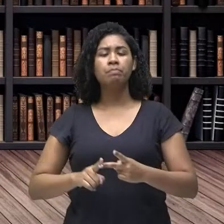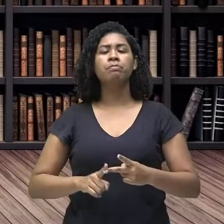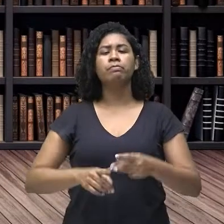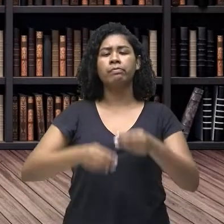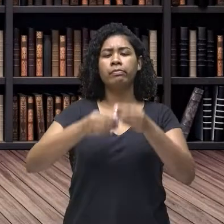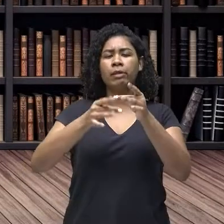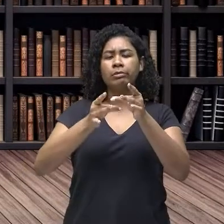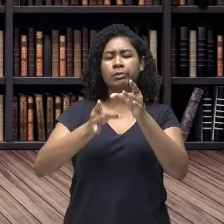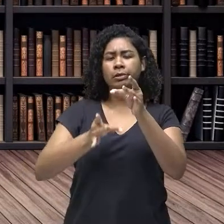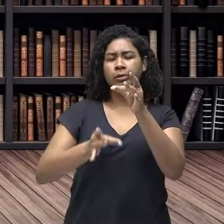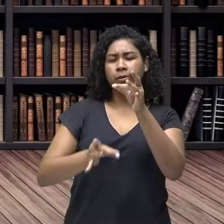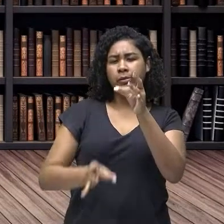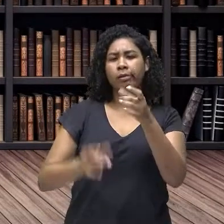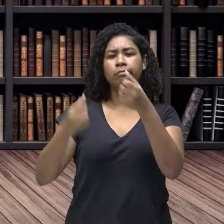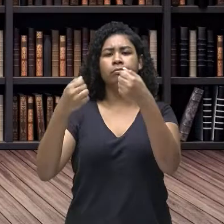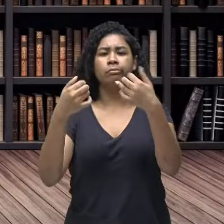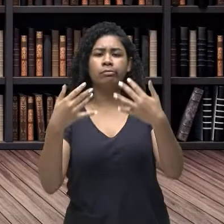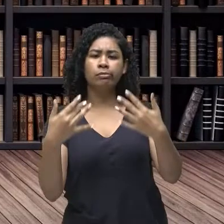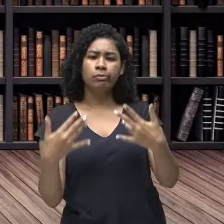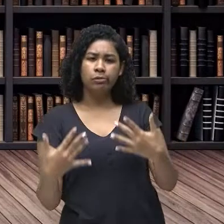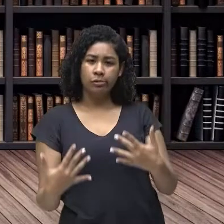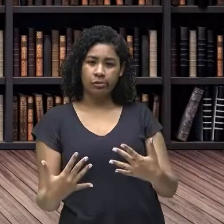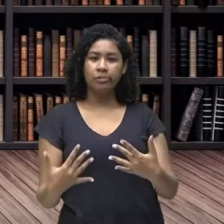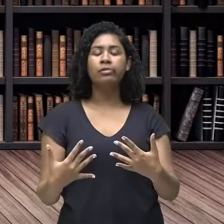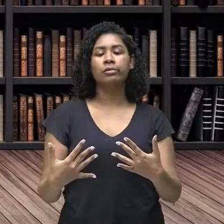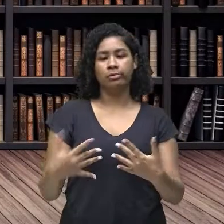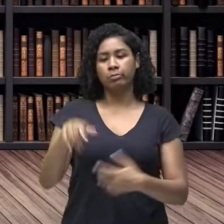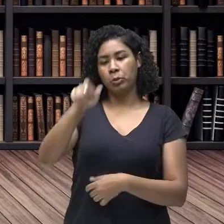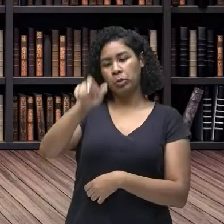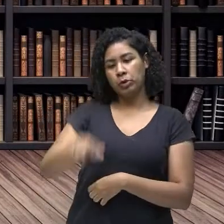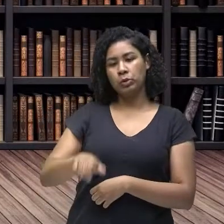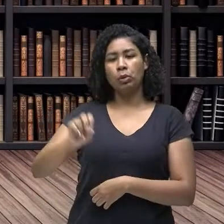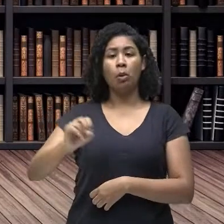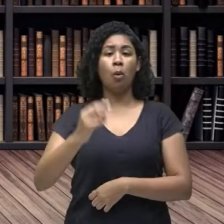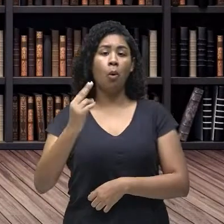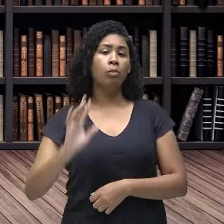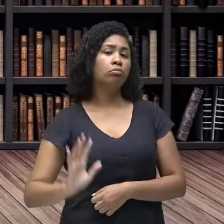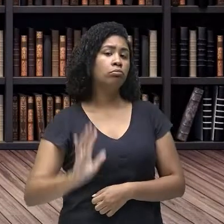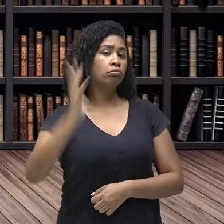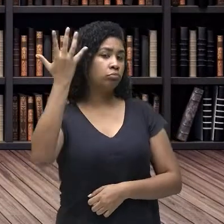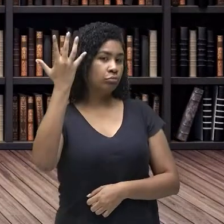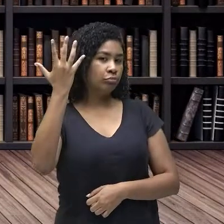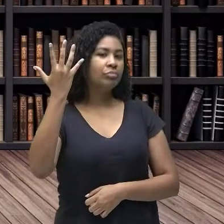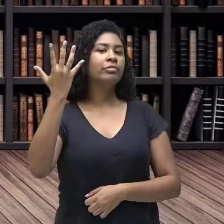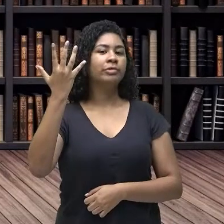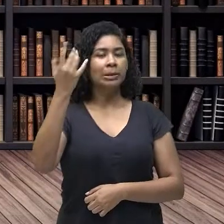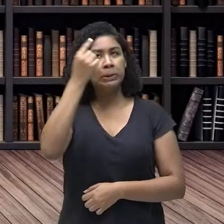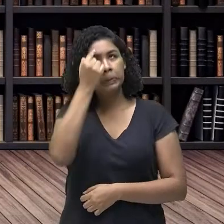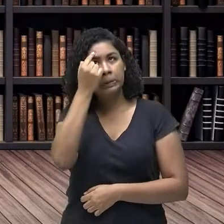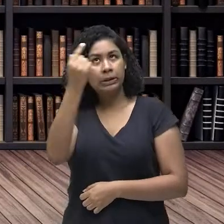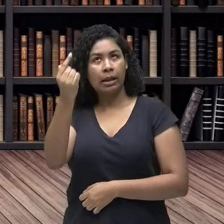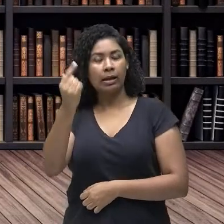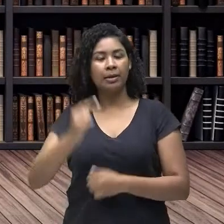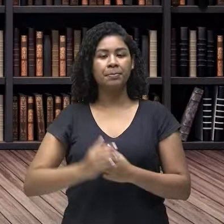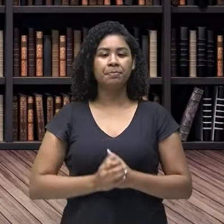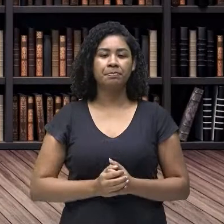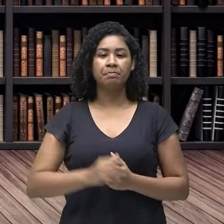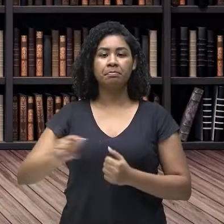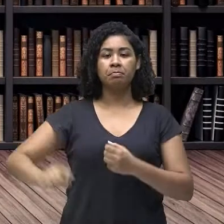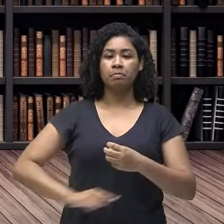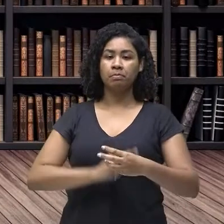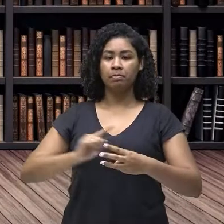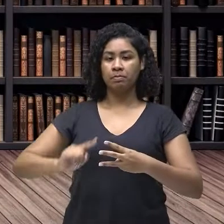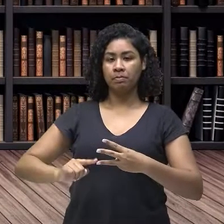descritivo, que ele vai descrever ali algo ou alguém, um acontecimento, uma ideia. Ele pode